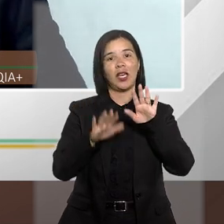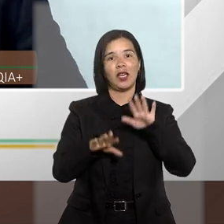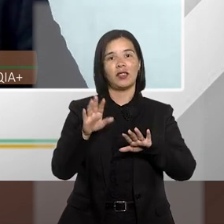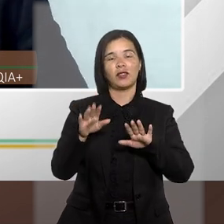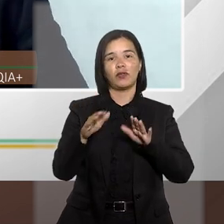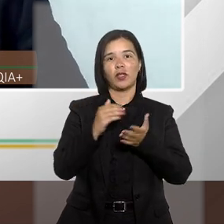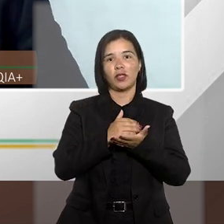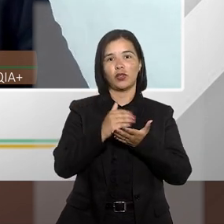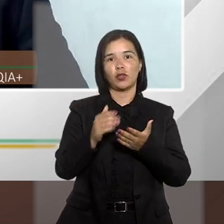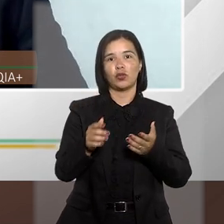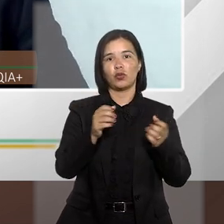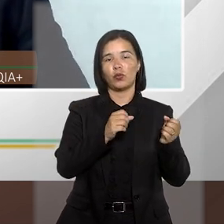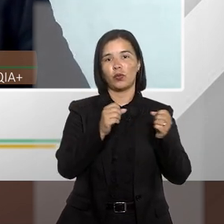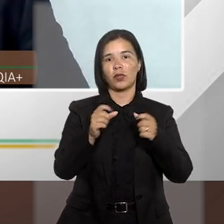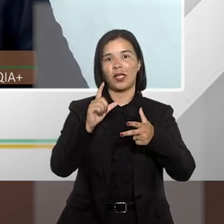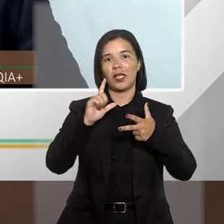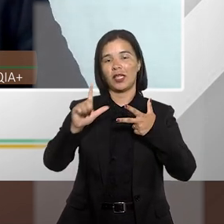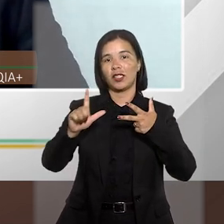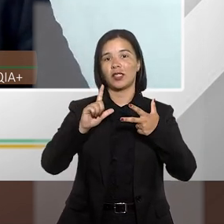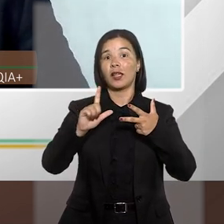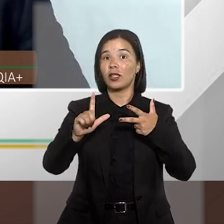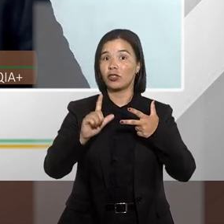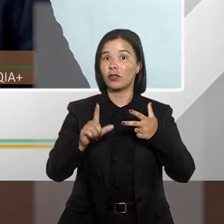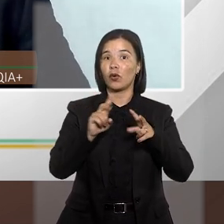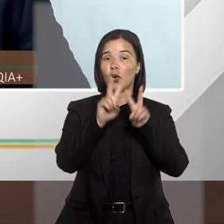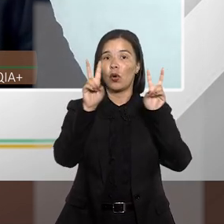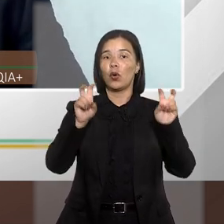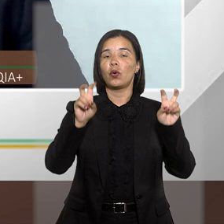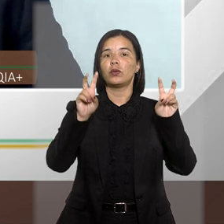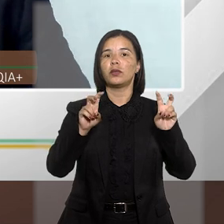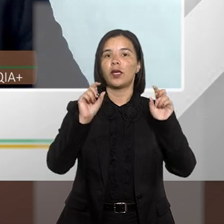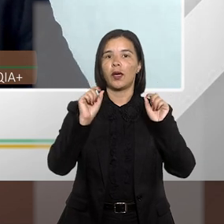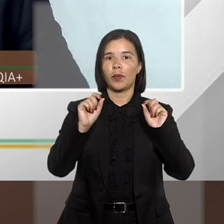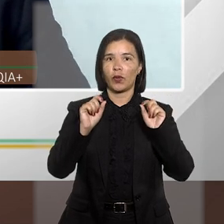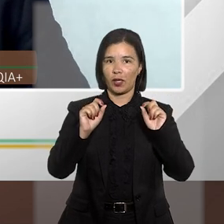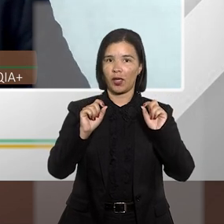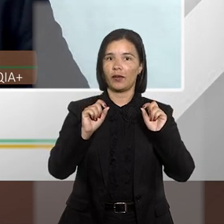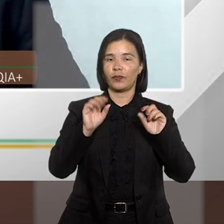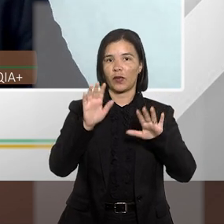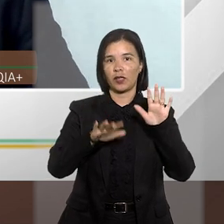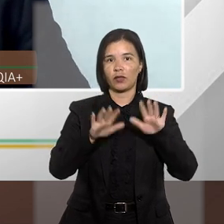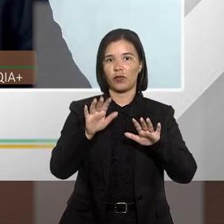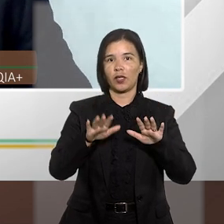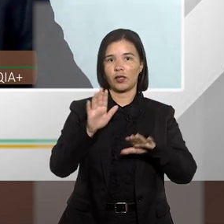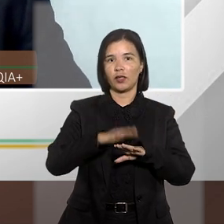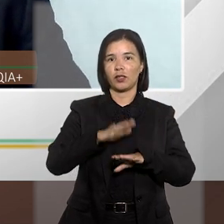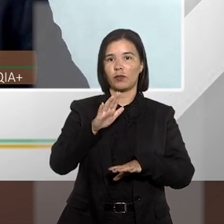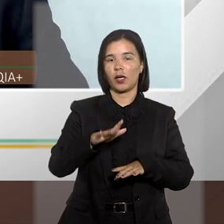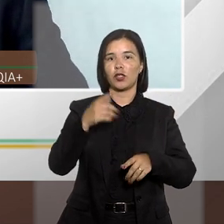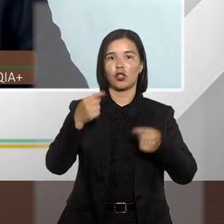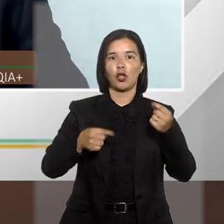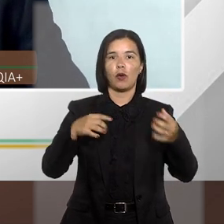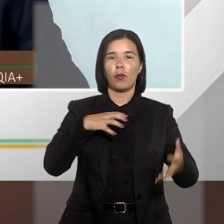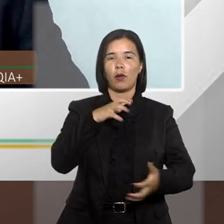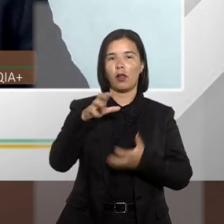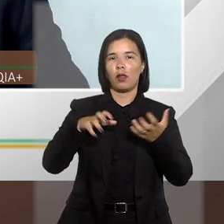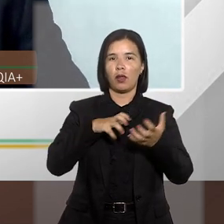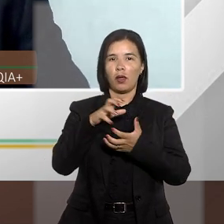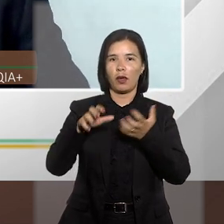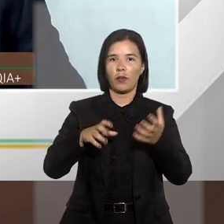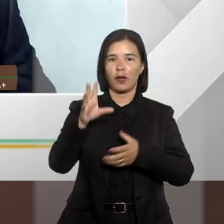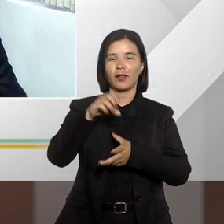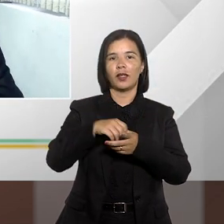partir do poder legislativo sobre temas que são que acabam sendo alvo de maior polêmica dentro da sociedade.